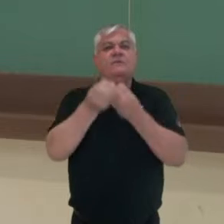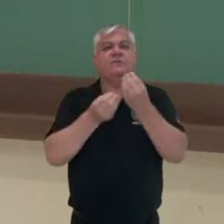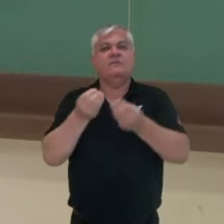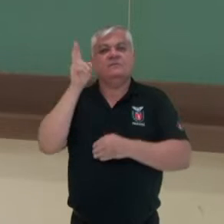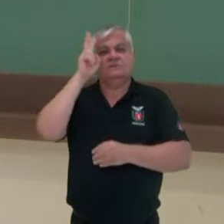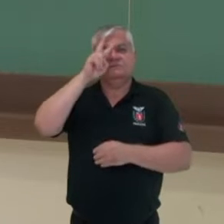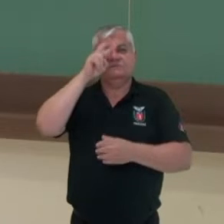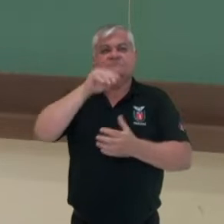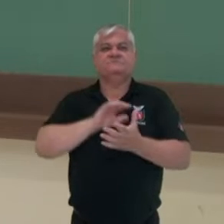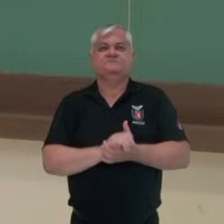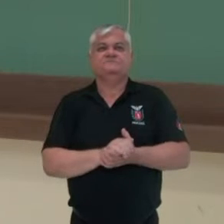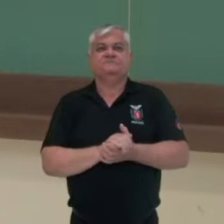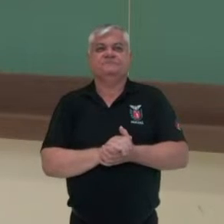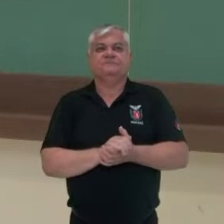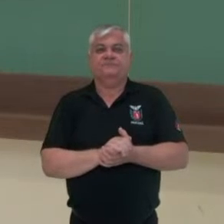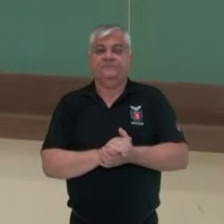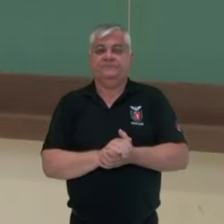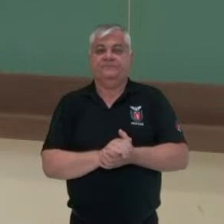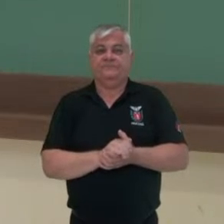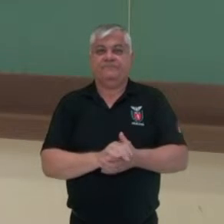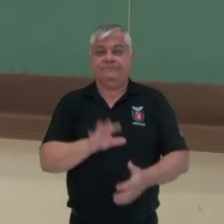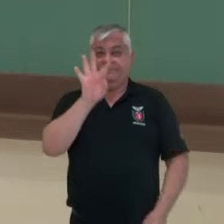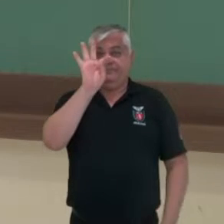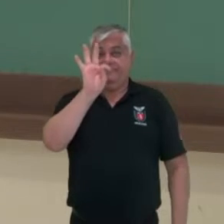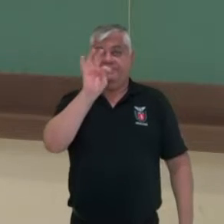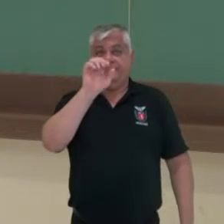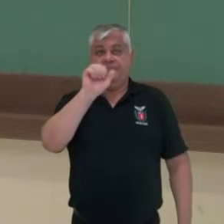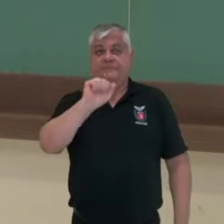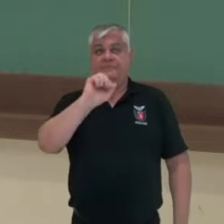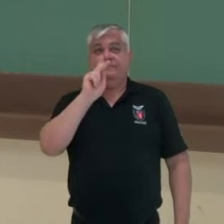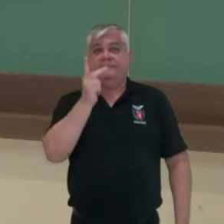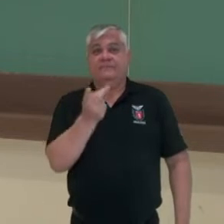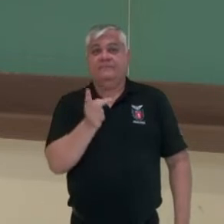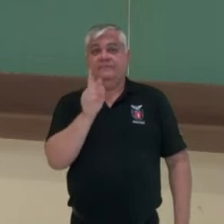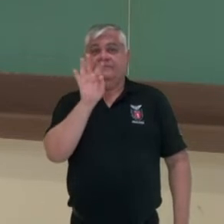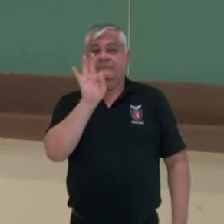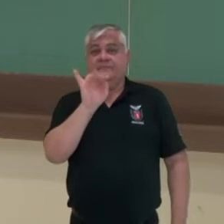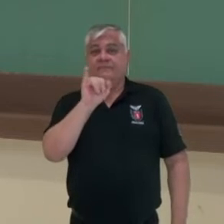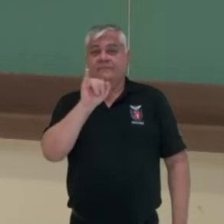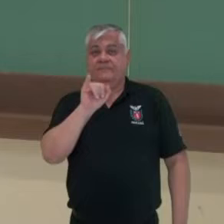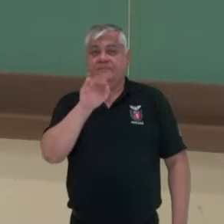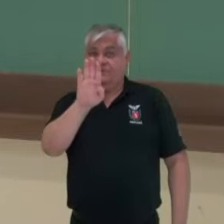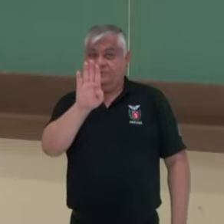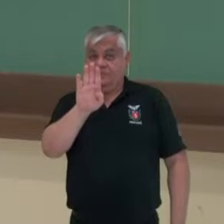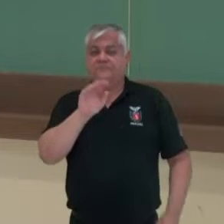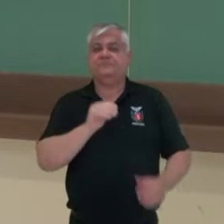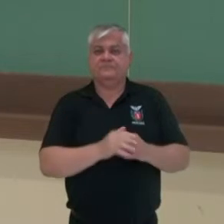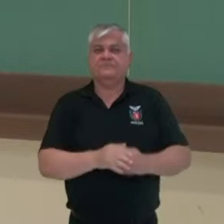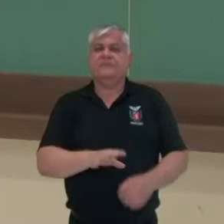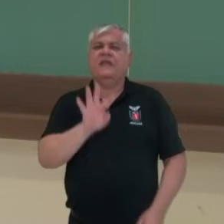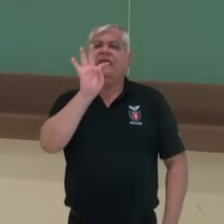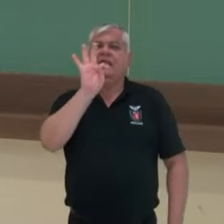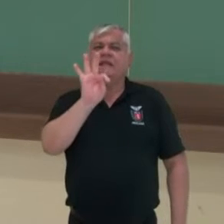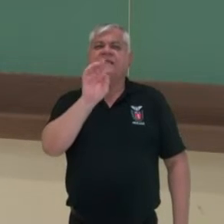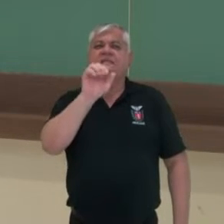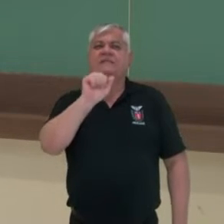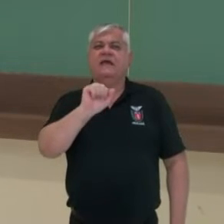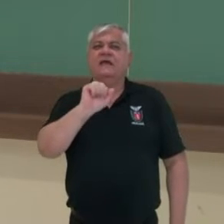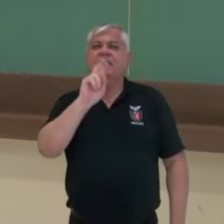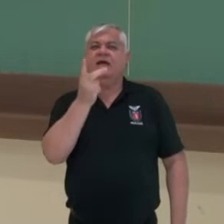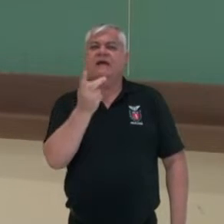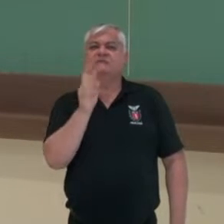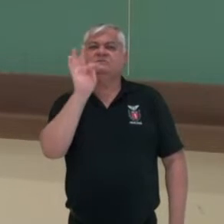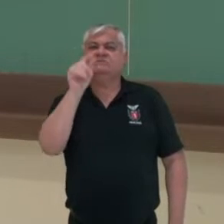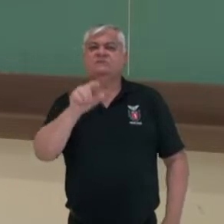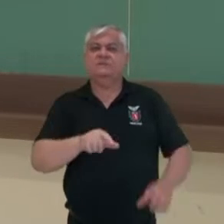E aqui eu trouxe a primeira para vocês. Então, essa luta é chamada Tartib, né, que é conhecido como a dança dos bastões. É